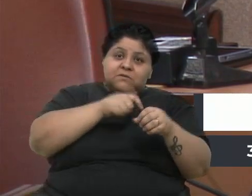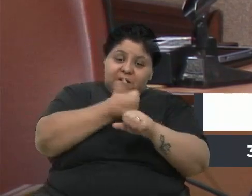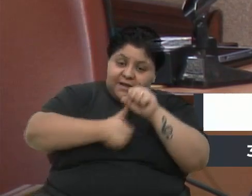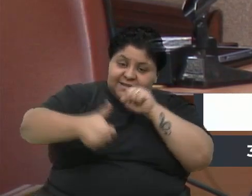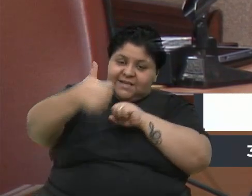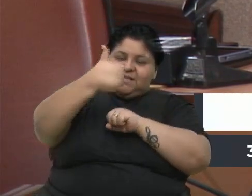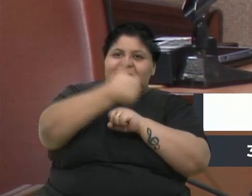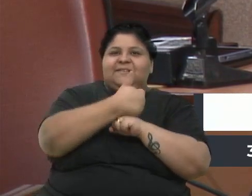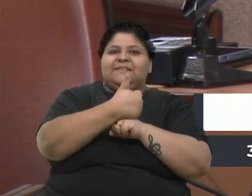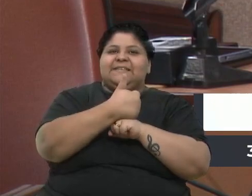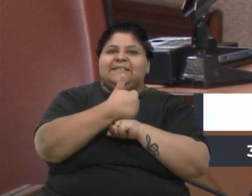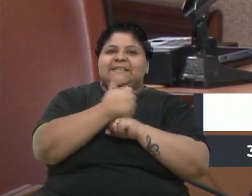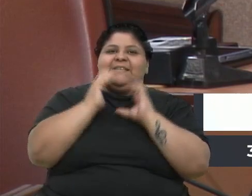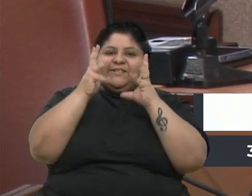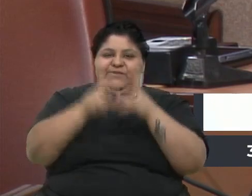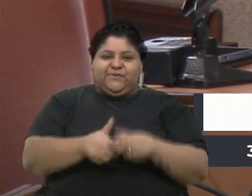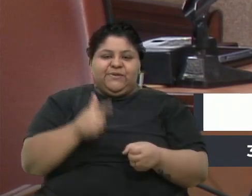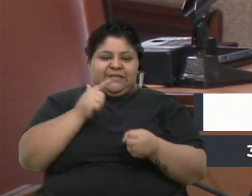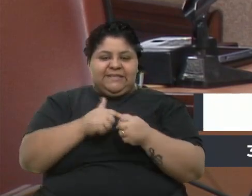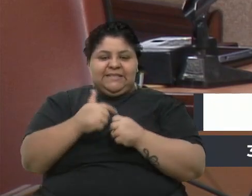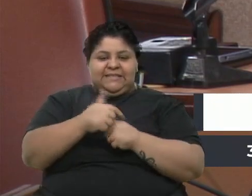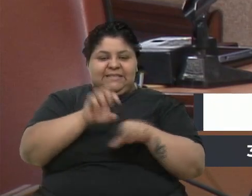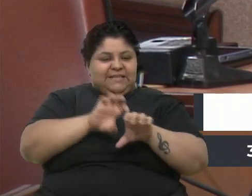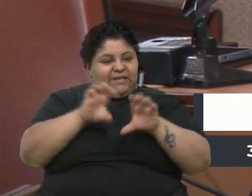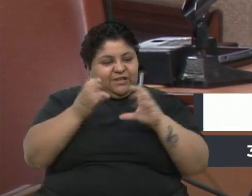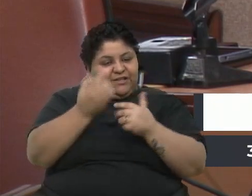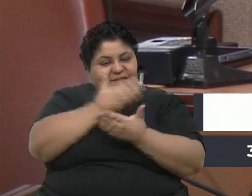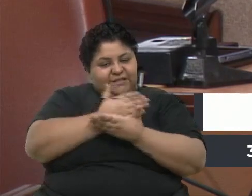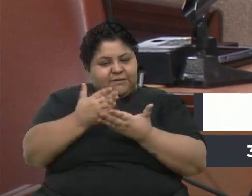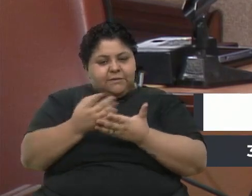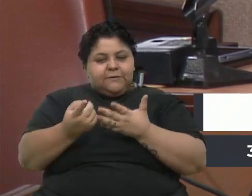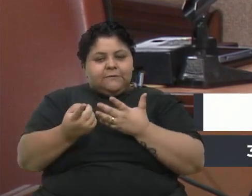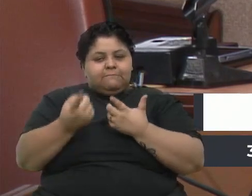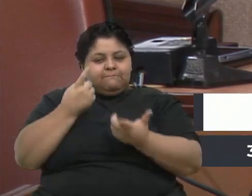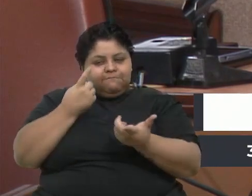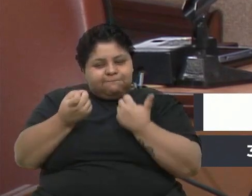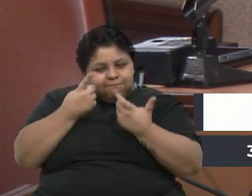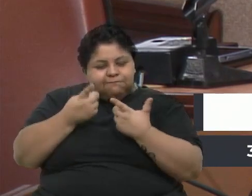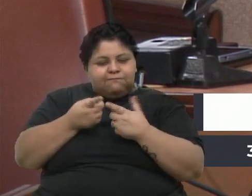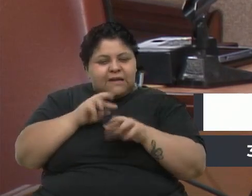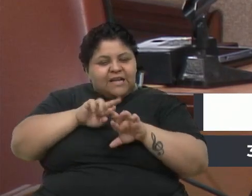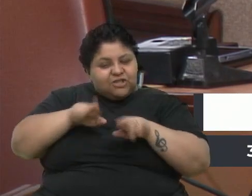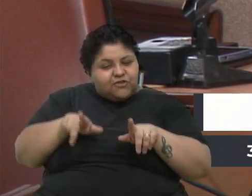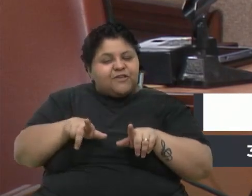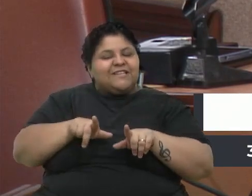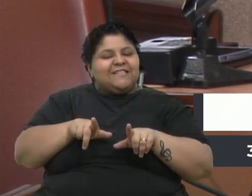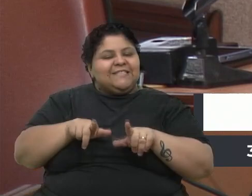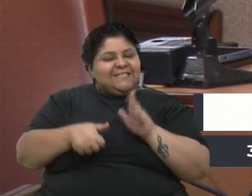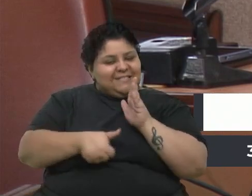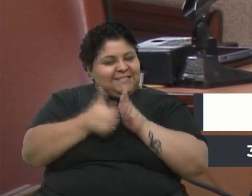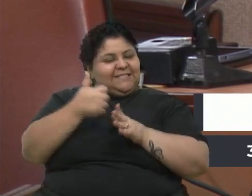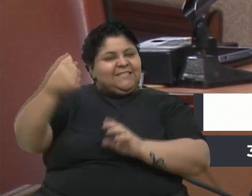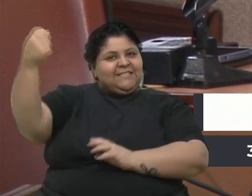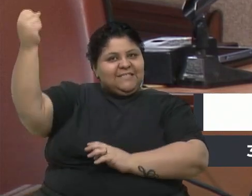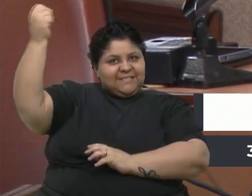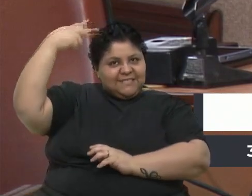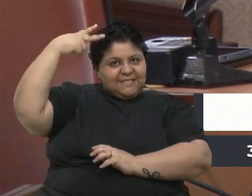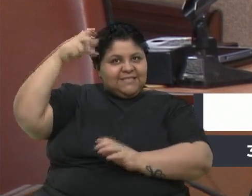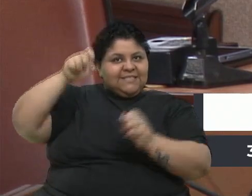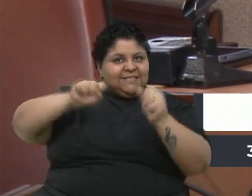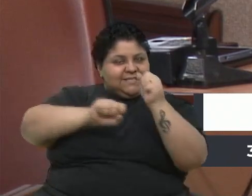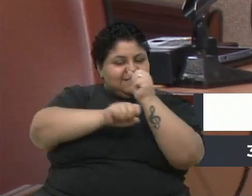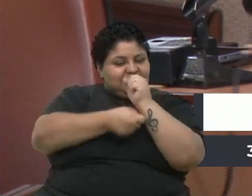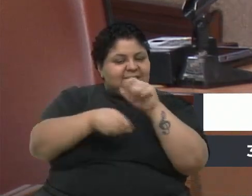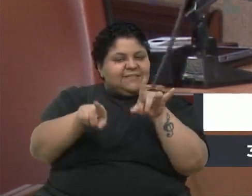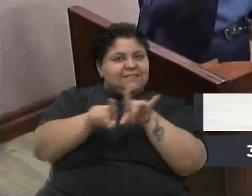né? Em toda a cidade, que a comunidade vai começar a perceber a diferença, né? E a melhoria na iluminação e na segurança.